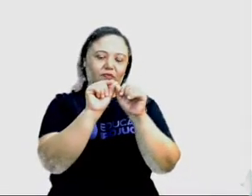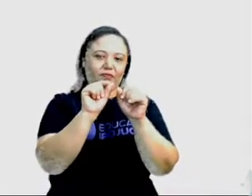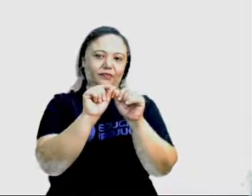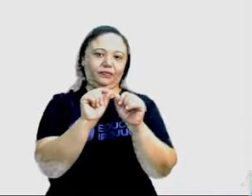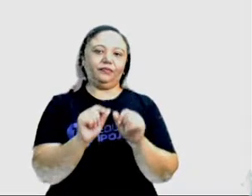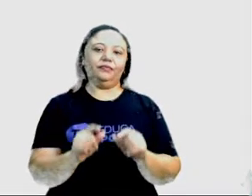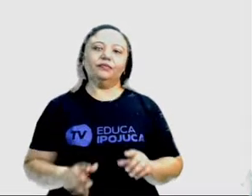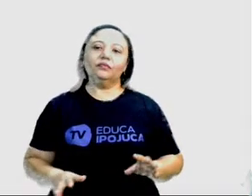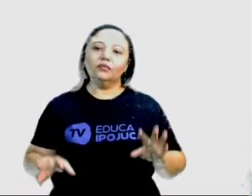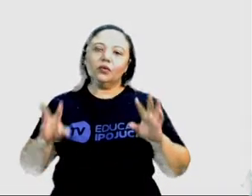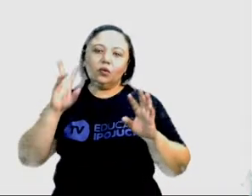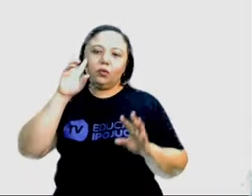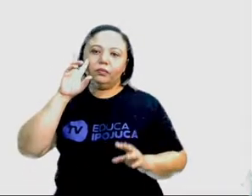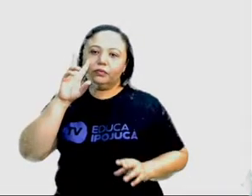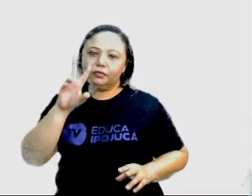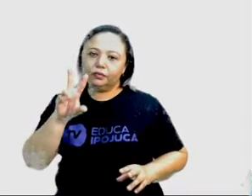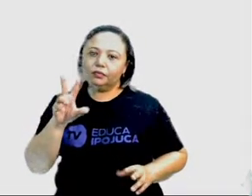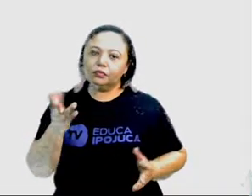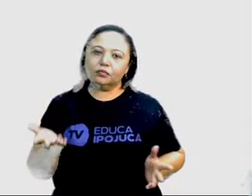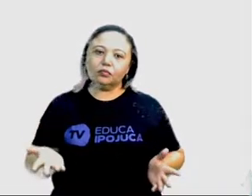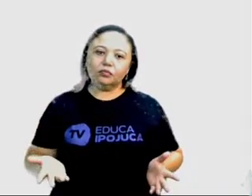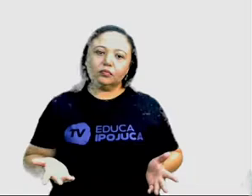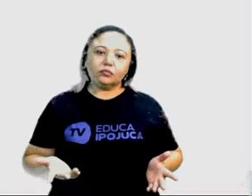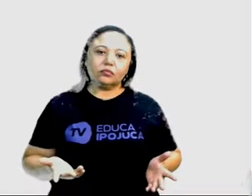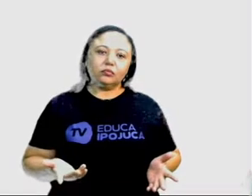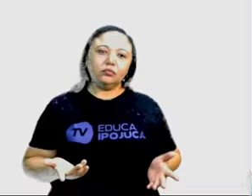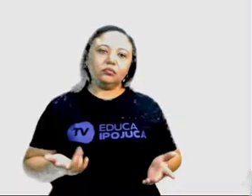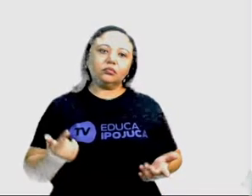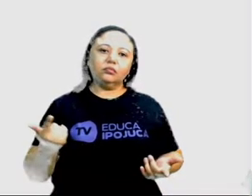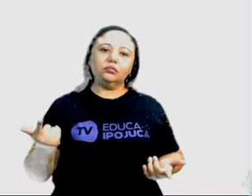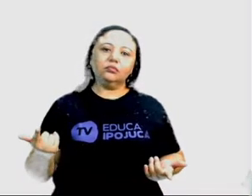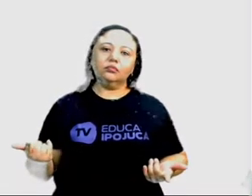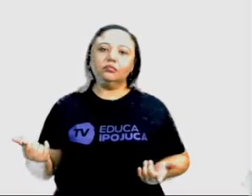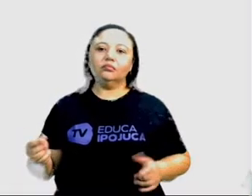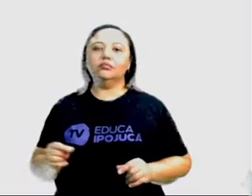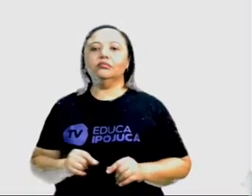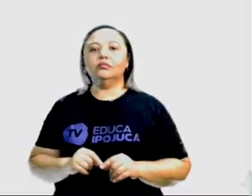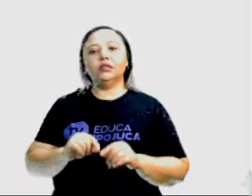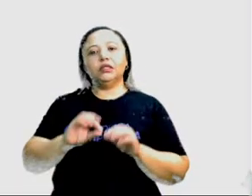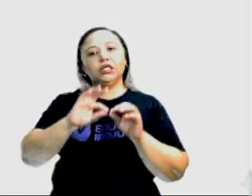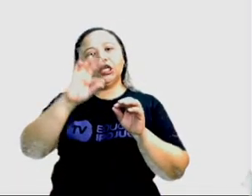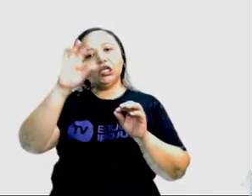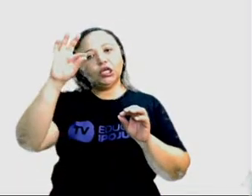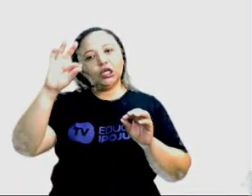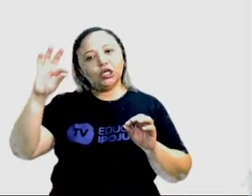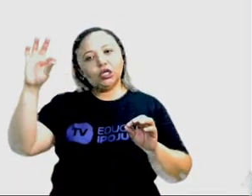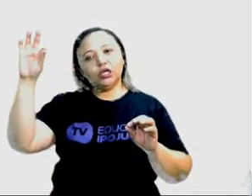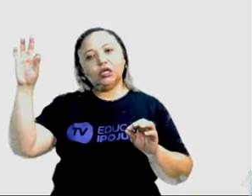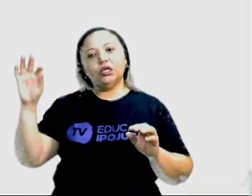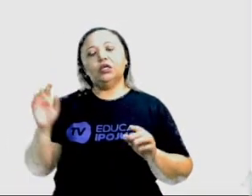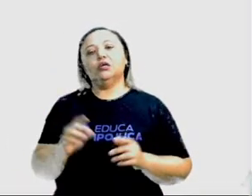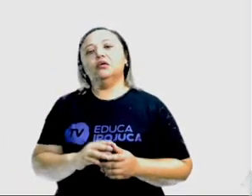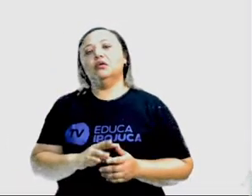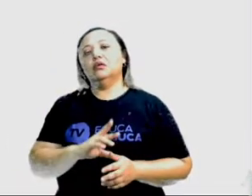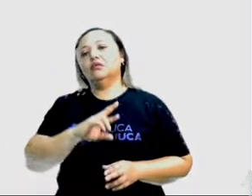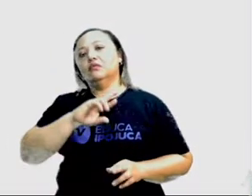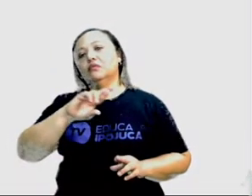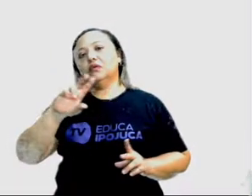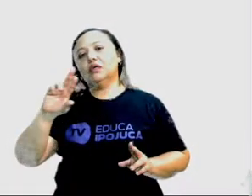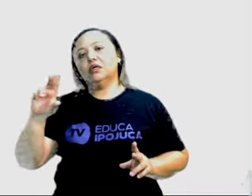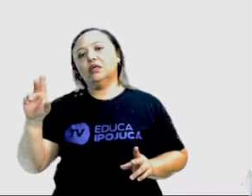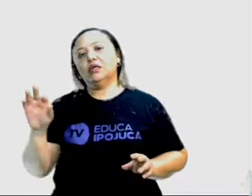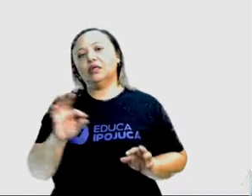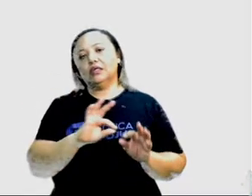você observar aí na sua tela, temos de barra, temos gráficos de linha, temos vários gráficos, temos essa